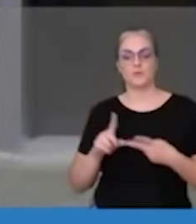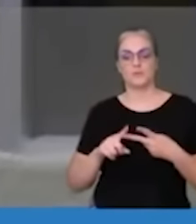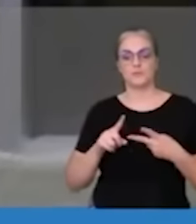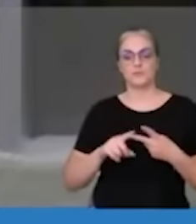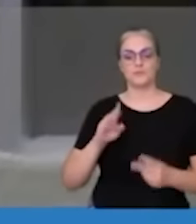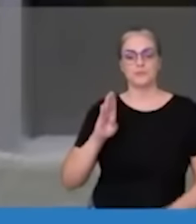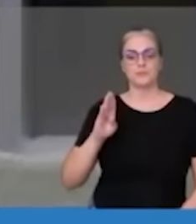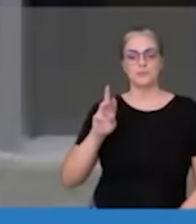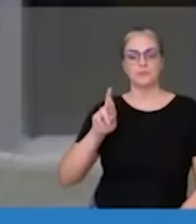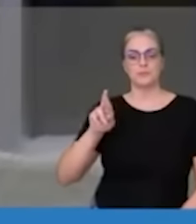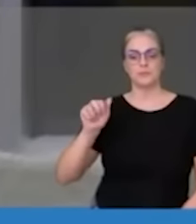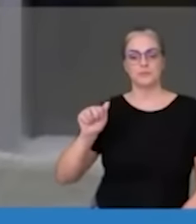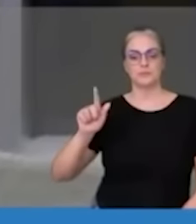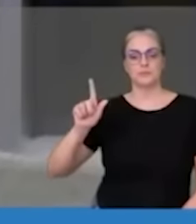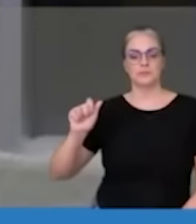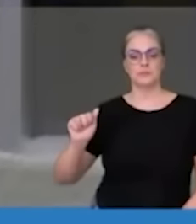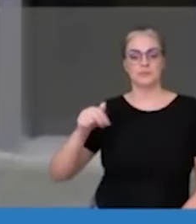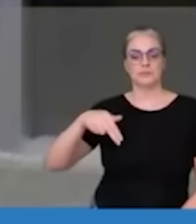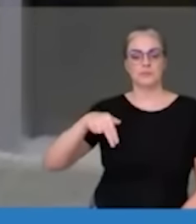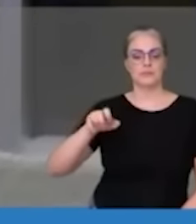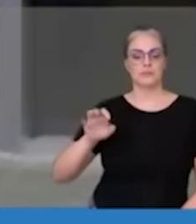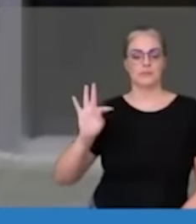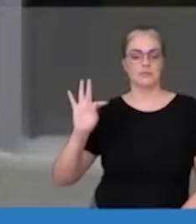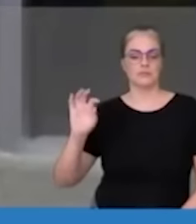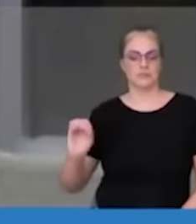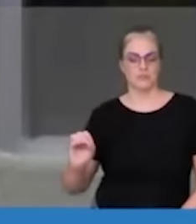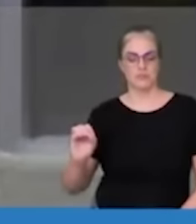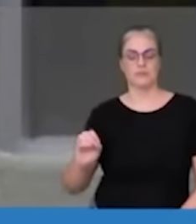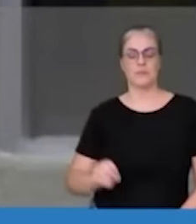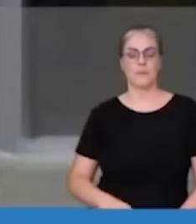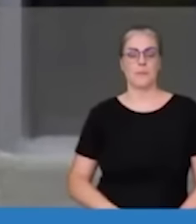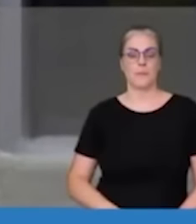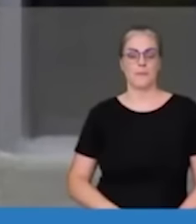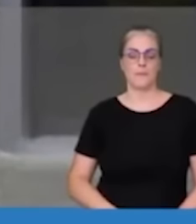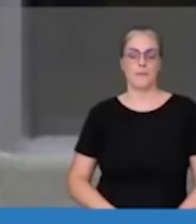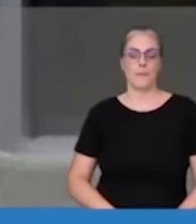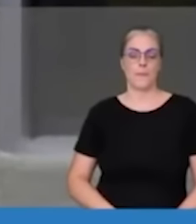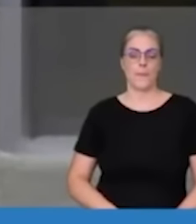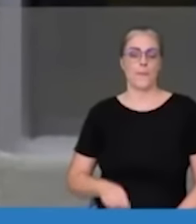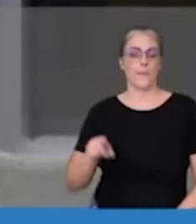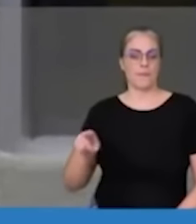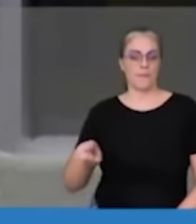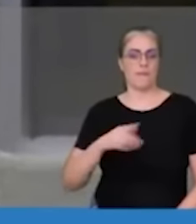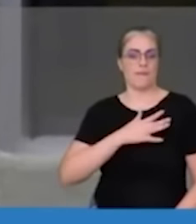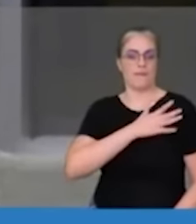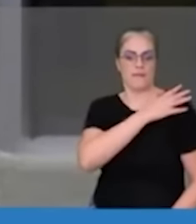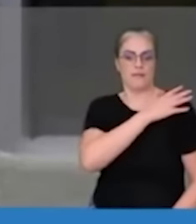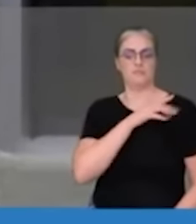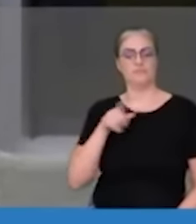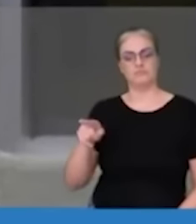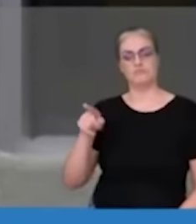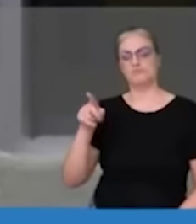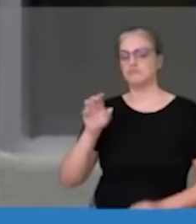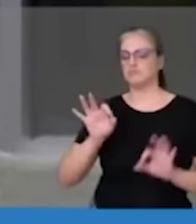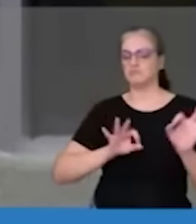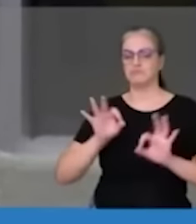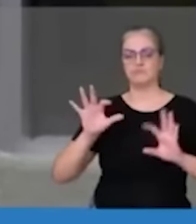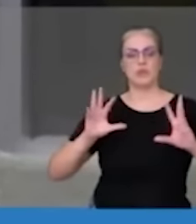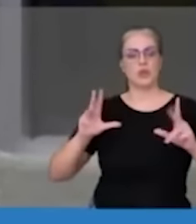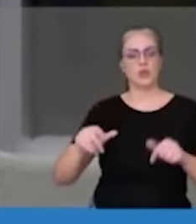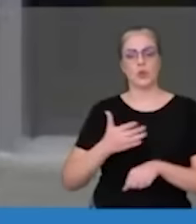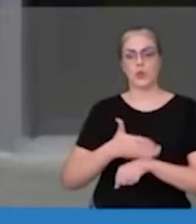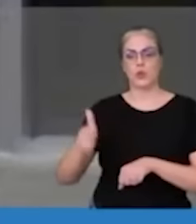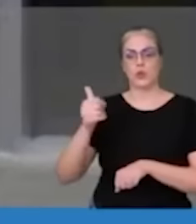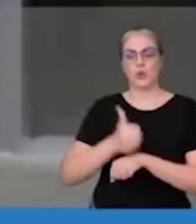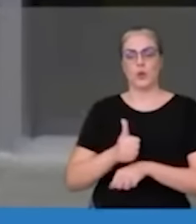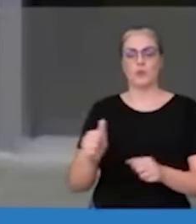Esse é especial também. Ele pegou, participou, ele era o comandante do golpe dentro do palácio junto com o